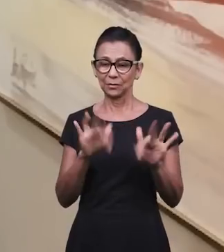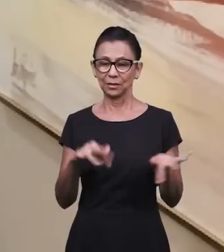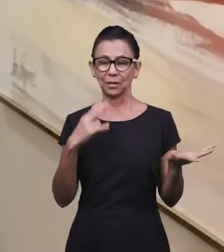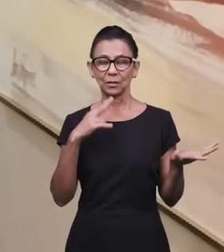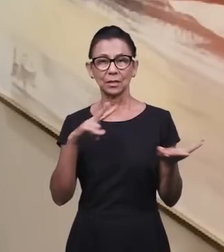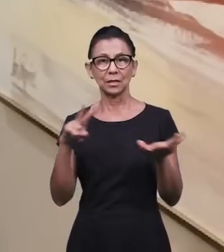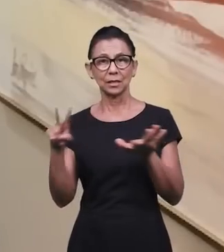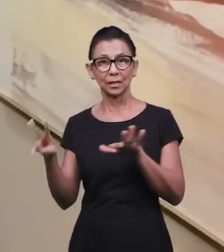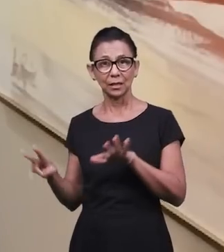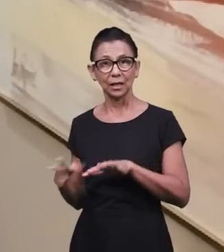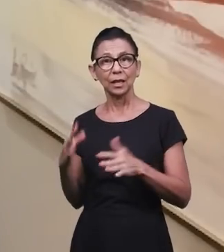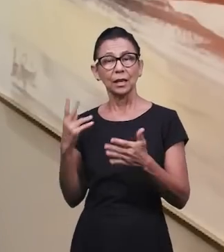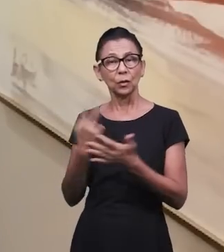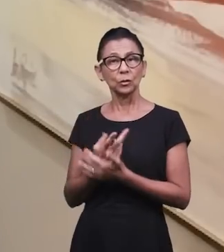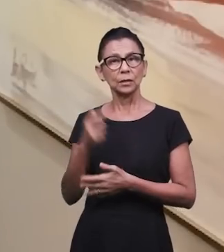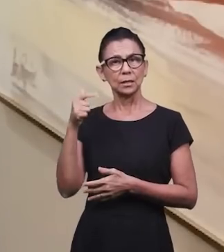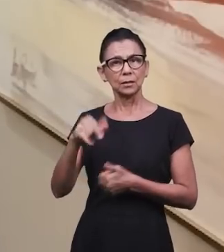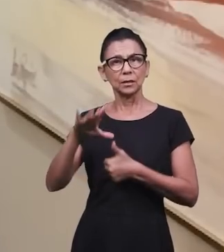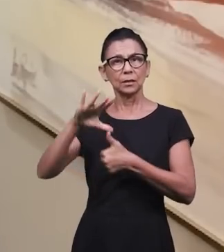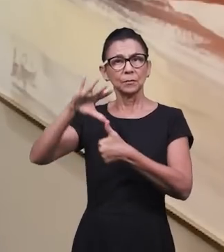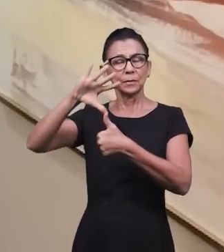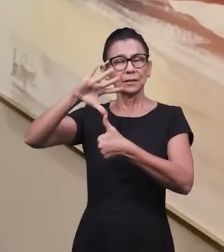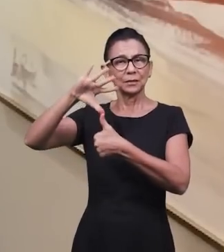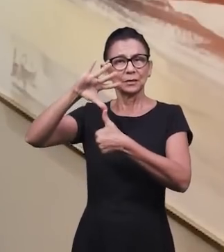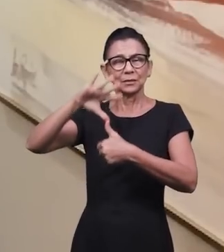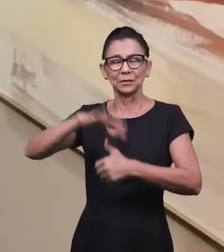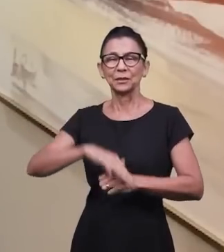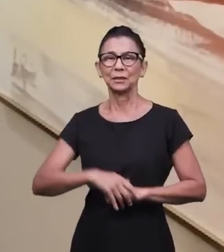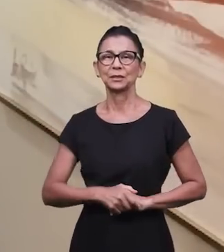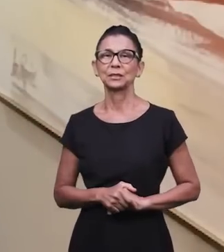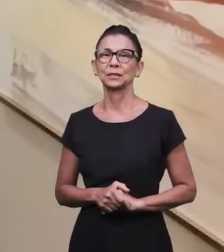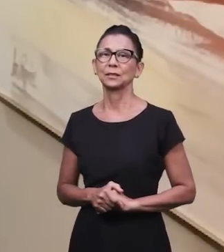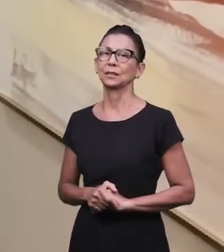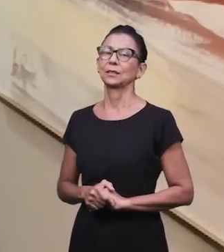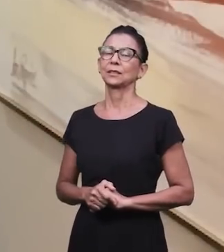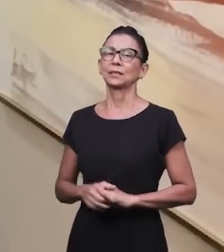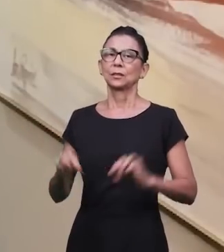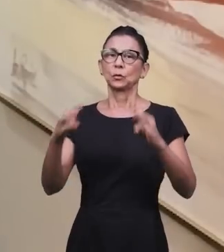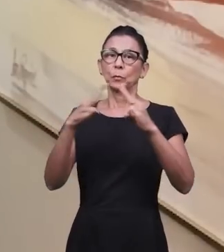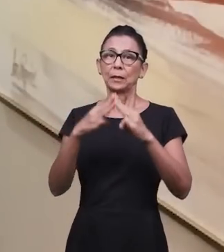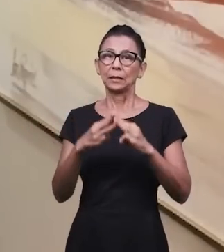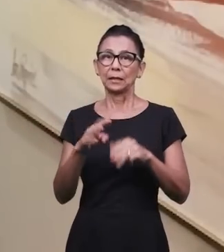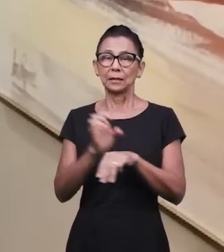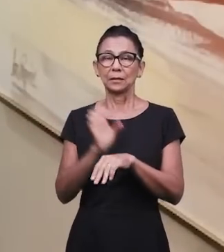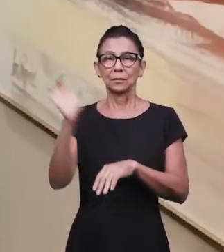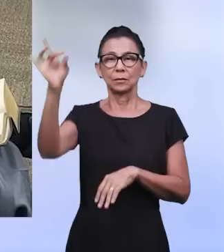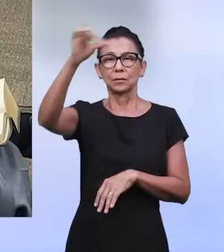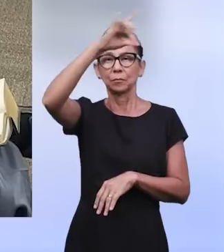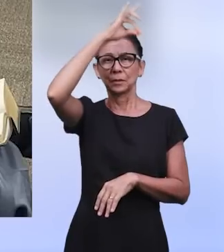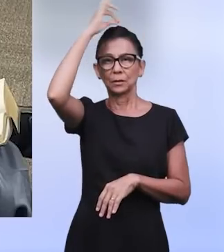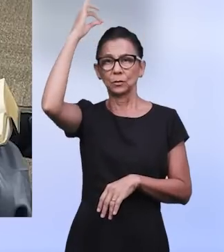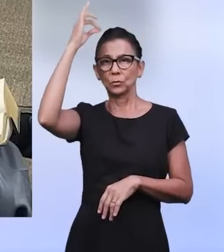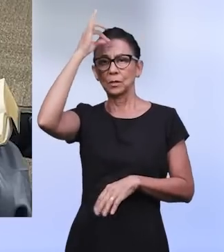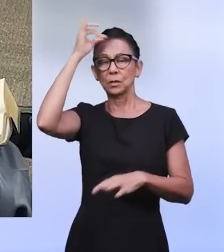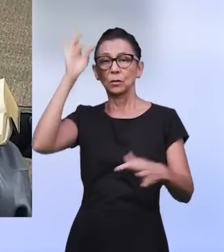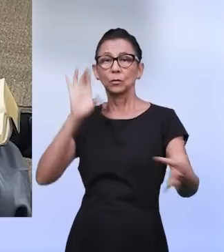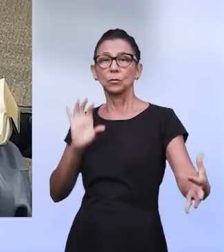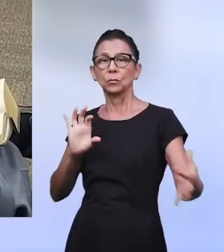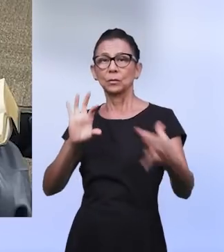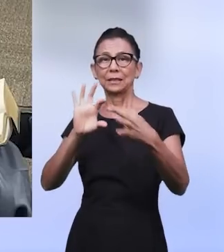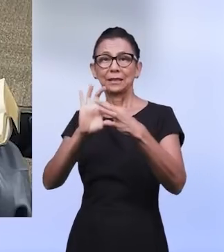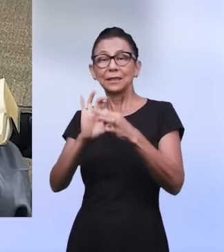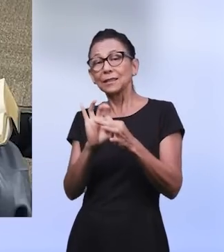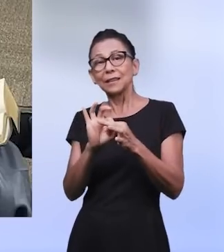também chegou à América do Norte. Na mesma comunhão daqueles que estiveram no Manaim, 200 irmãos participaram do ensino